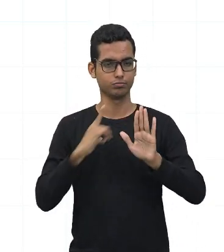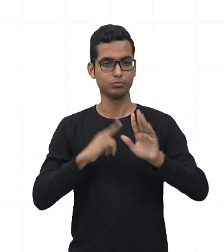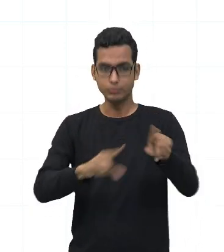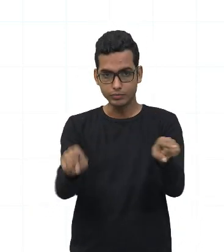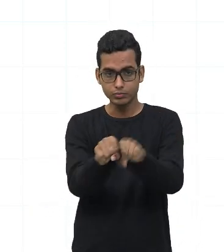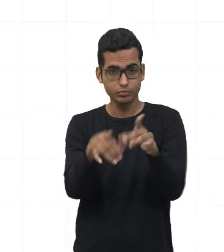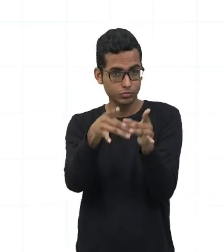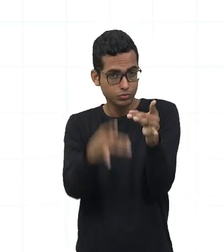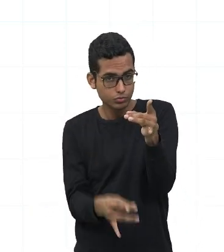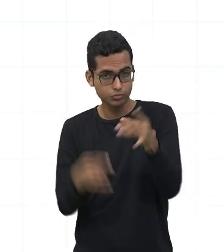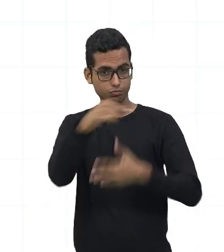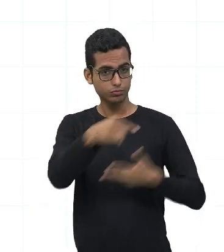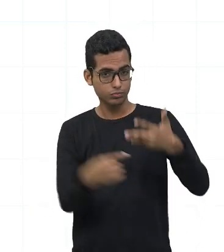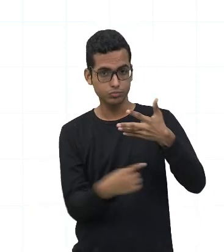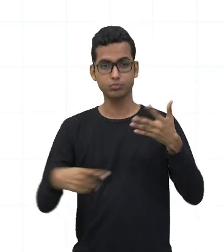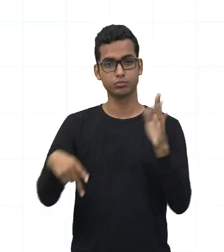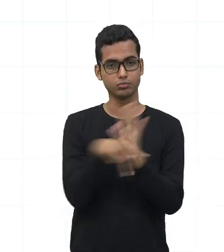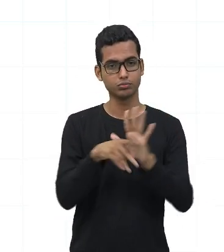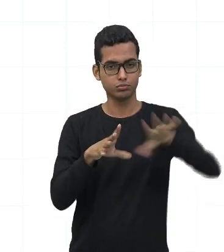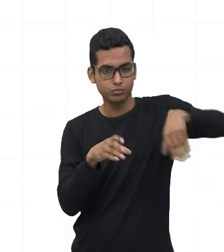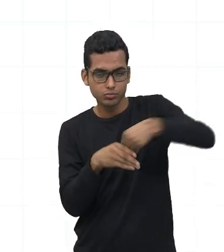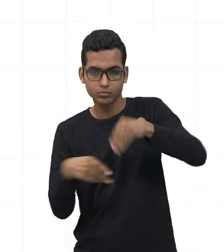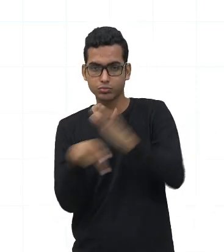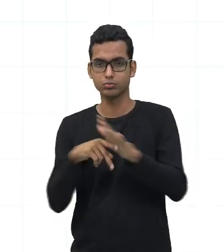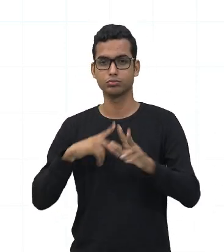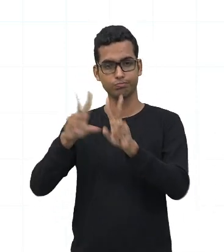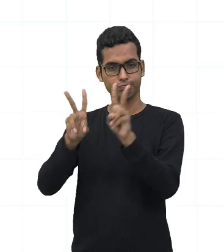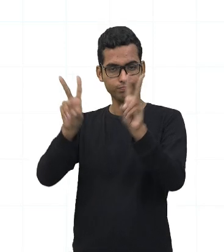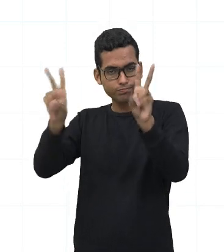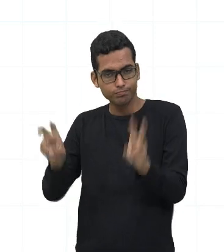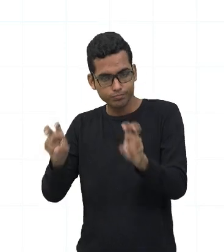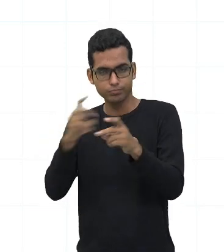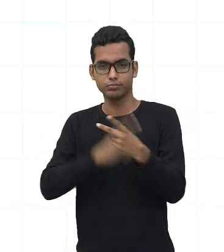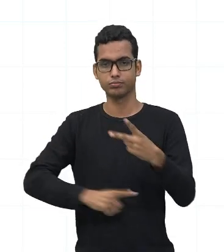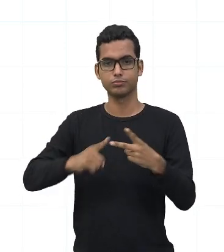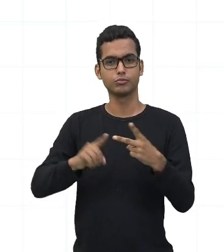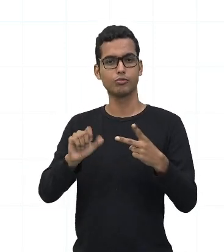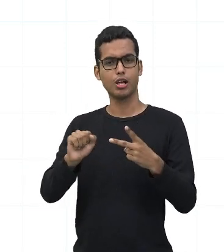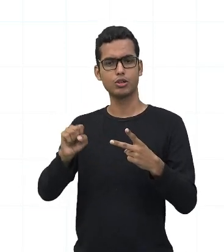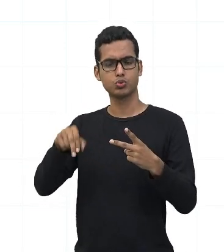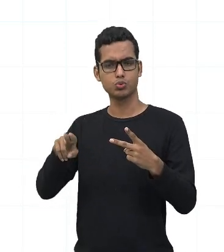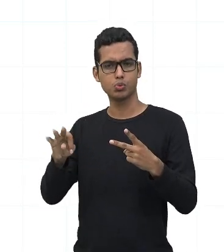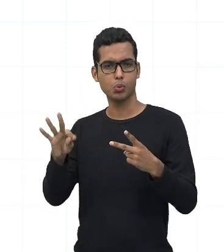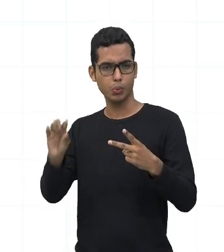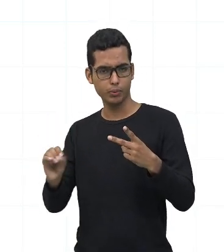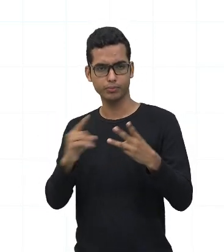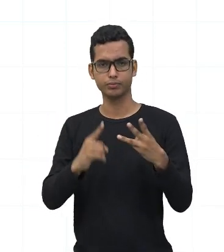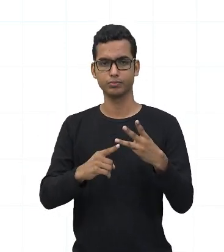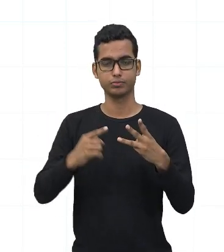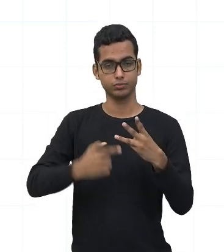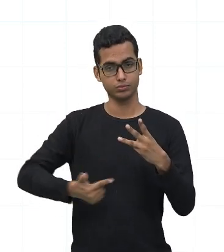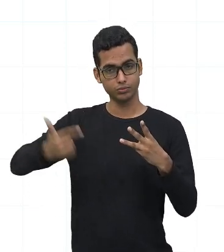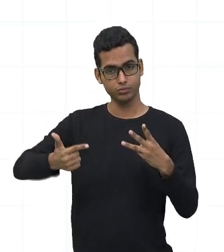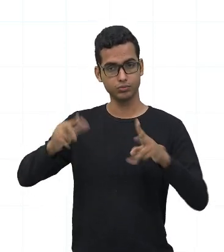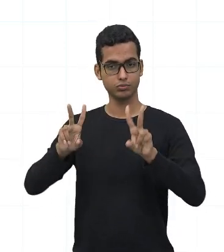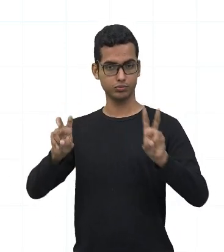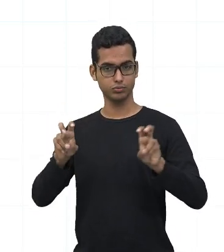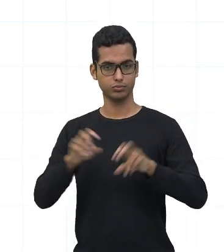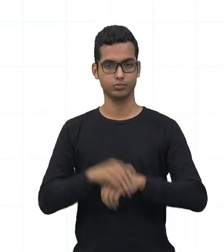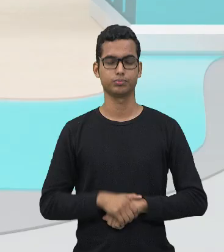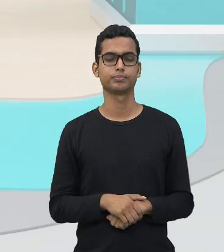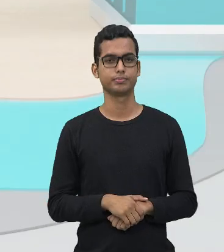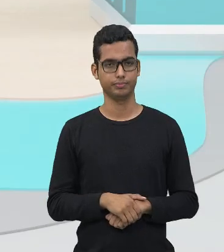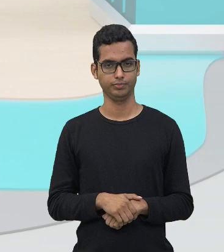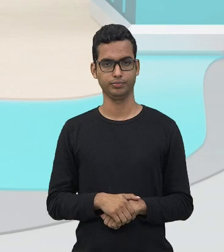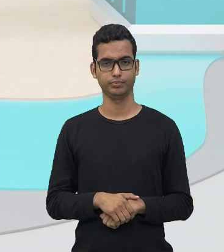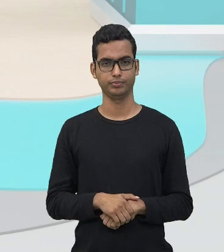Olha o detalhamento, elementos constituintes, tema, assunto e